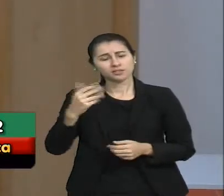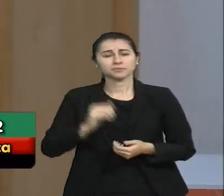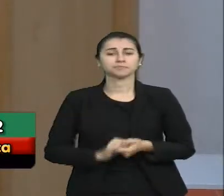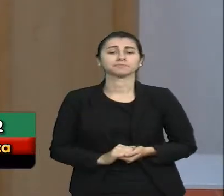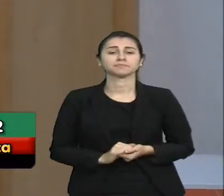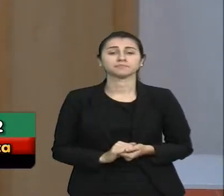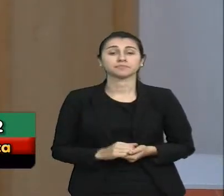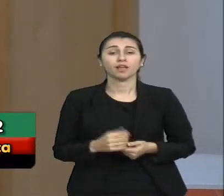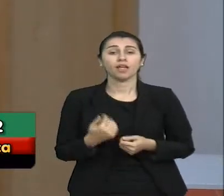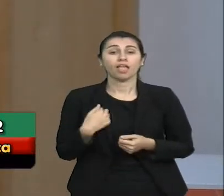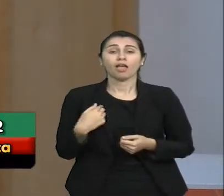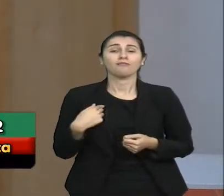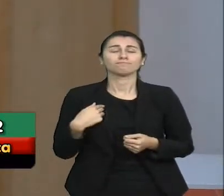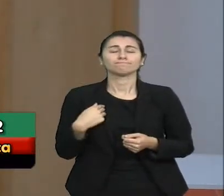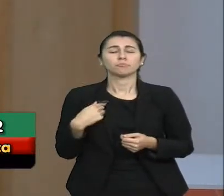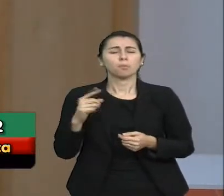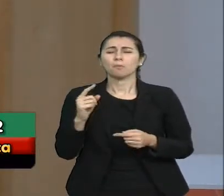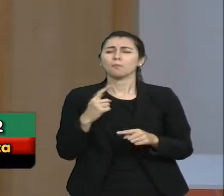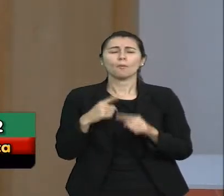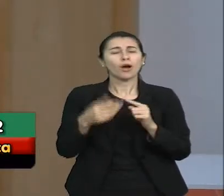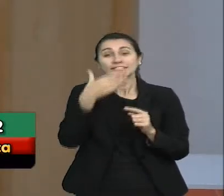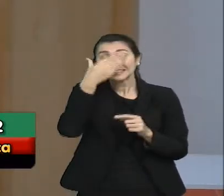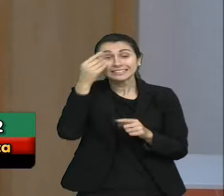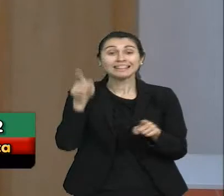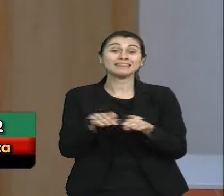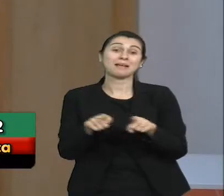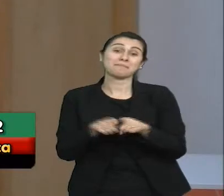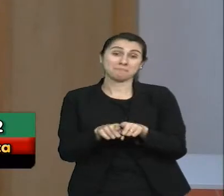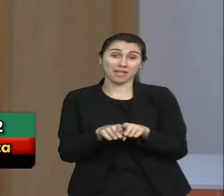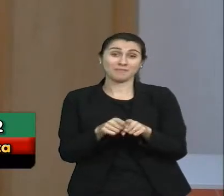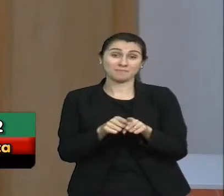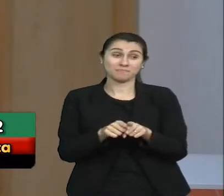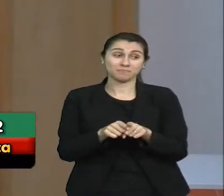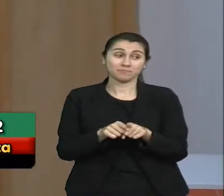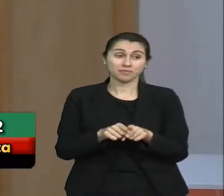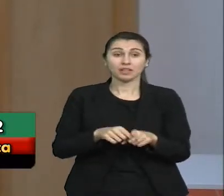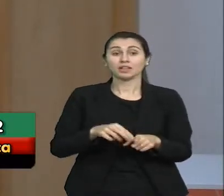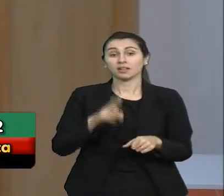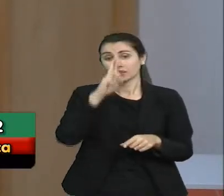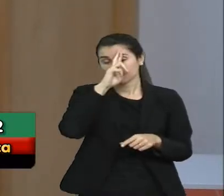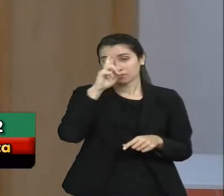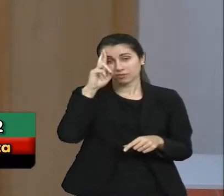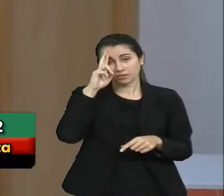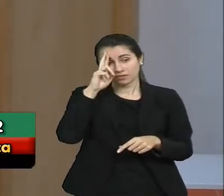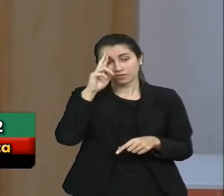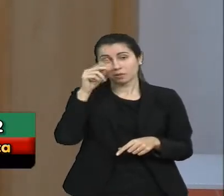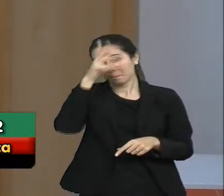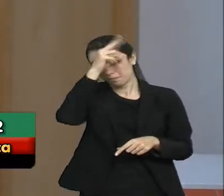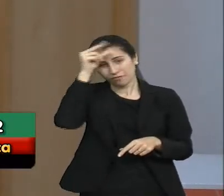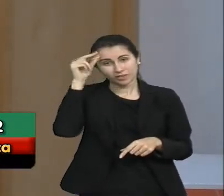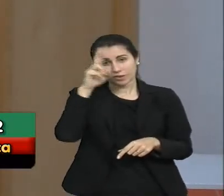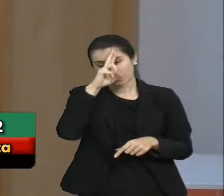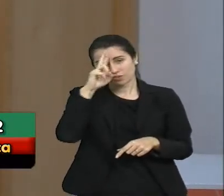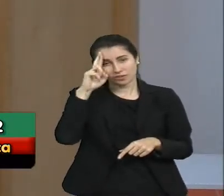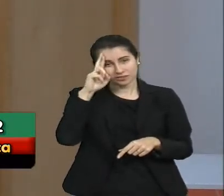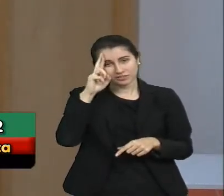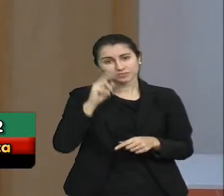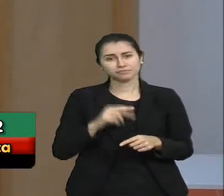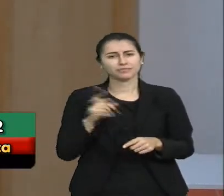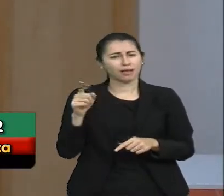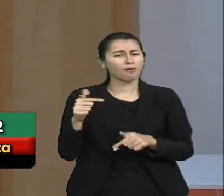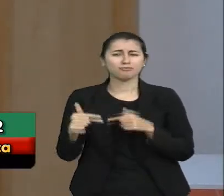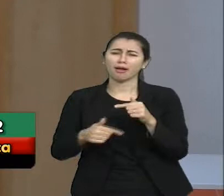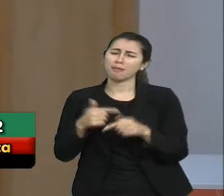falar na pessoa do nosso prefeito Rogério Lins, que vem realizando um excelente trabalho em nossa cidade, e isso